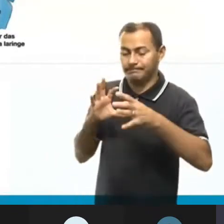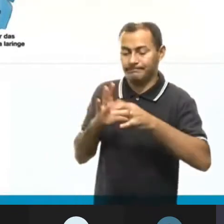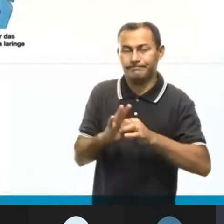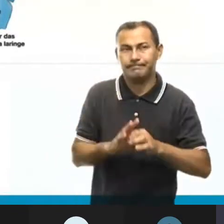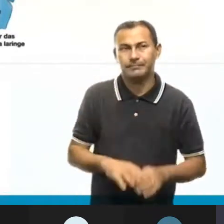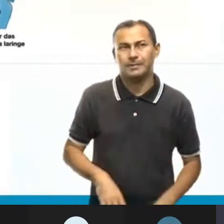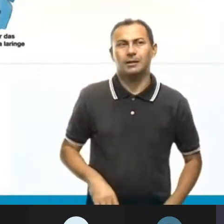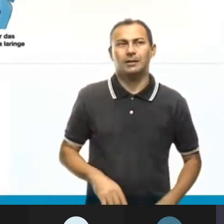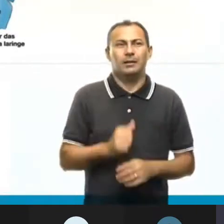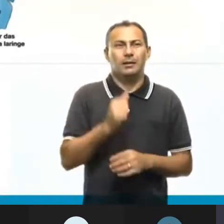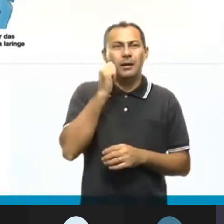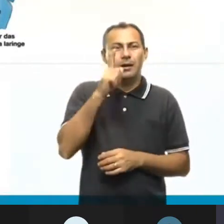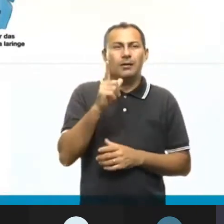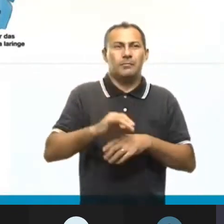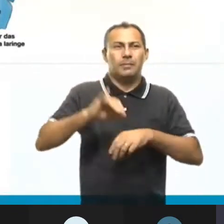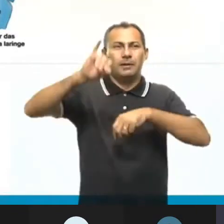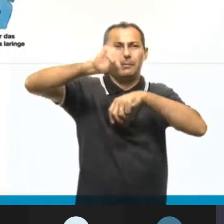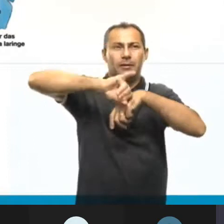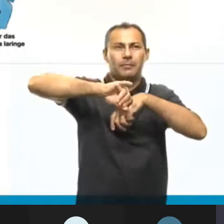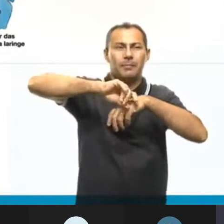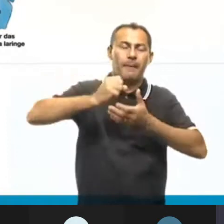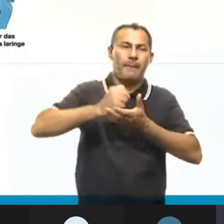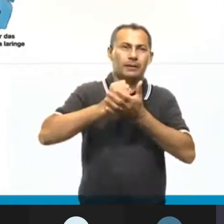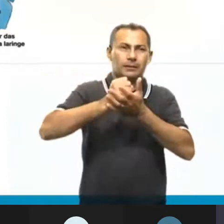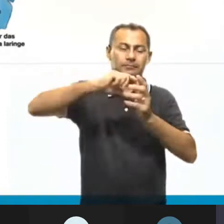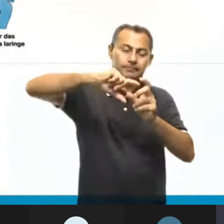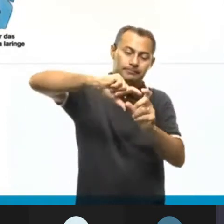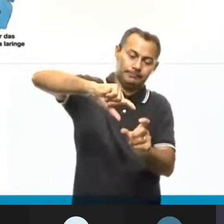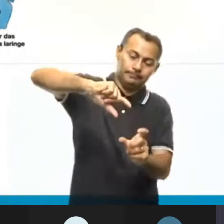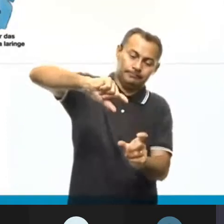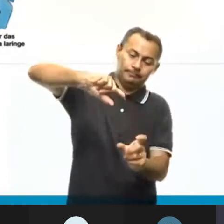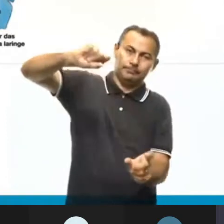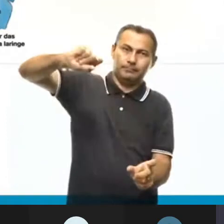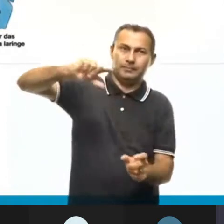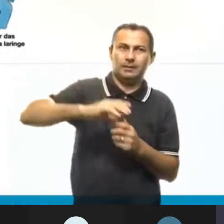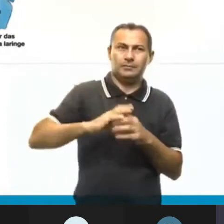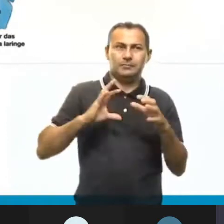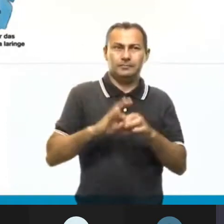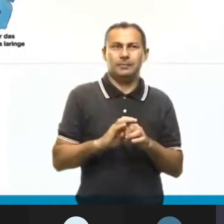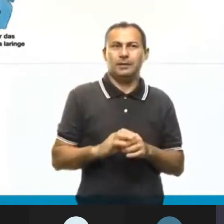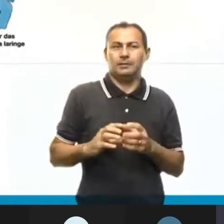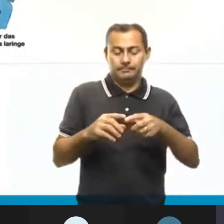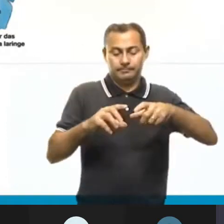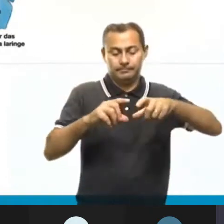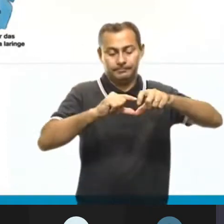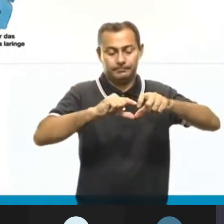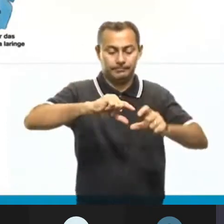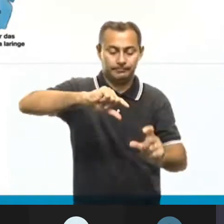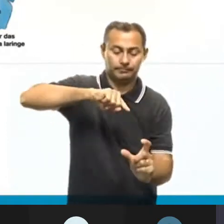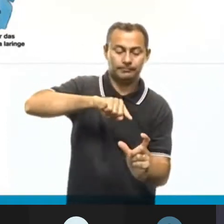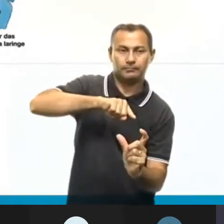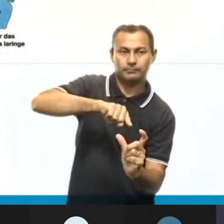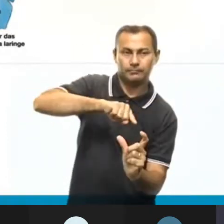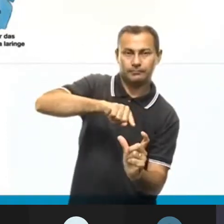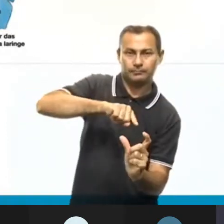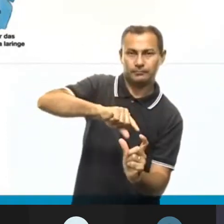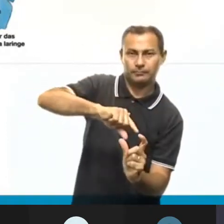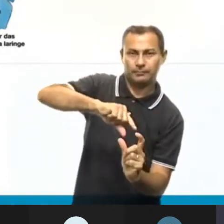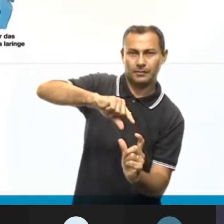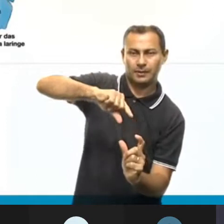né, aqui como ele tá aqui na região central, mediano. Nós temos este ligamento aqui, que une aqui a